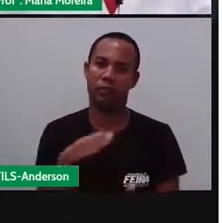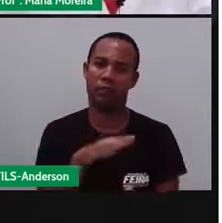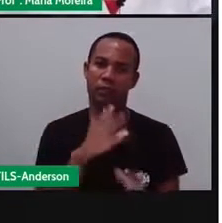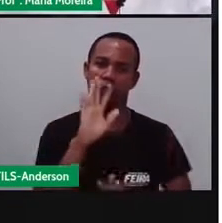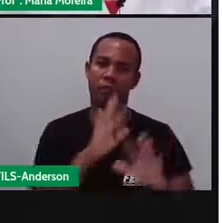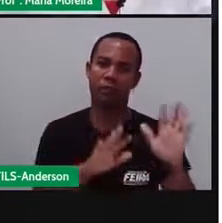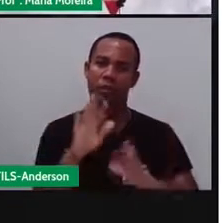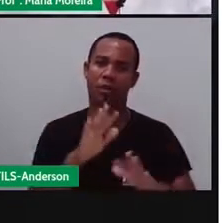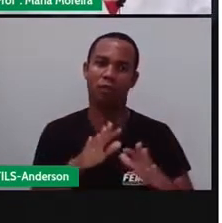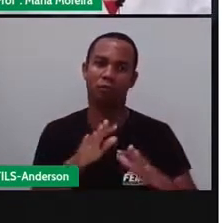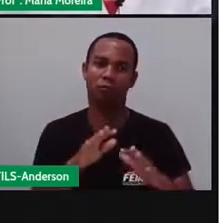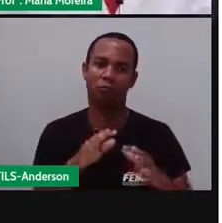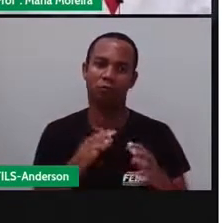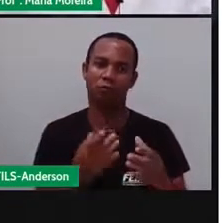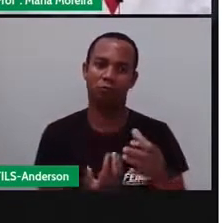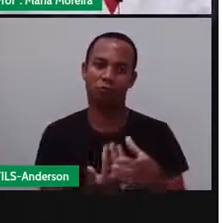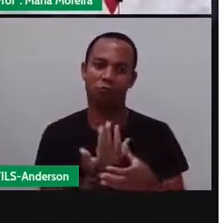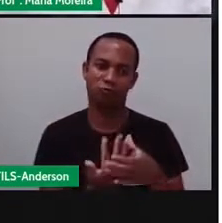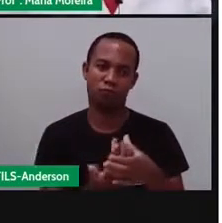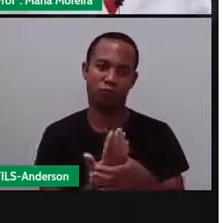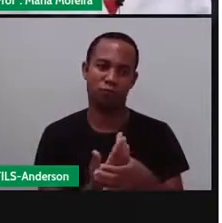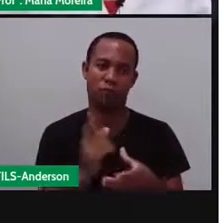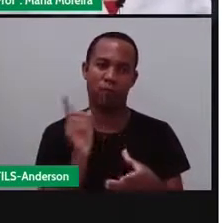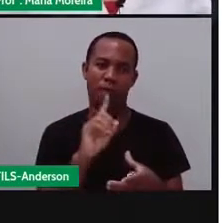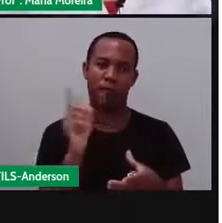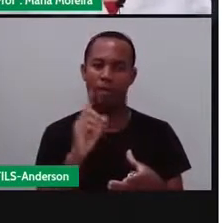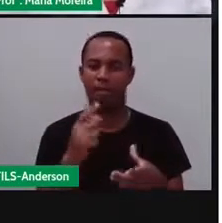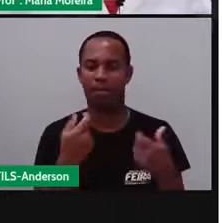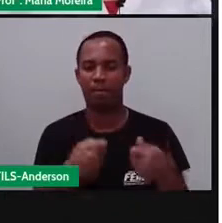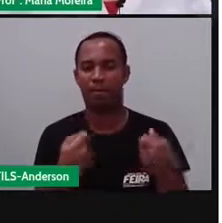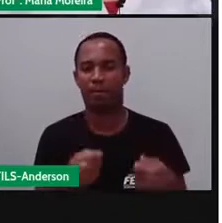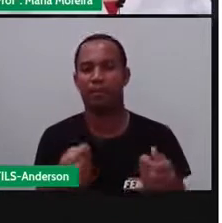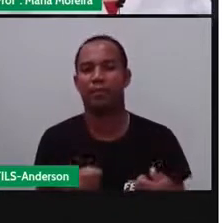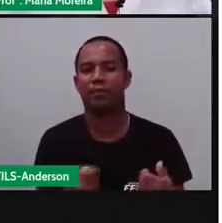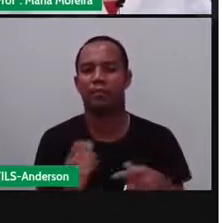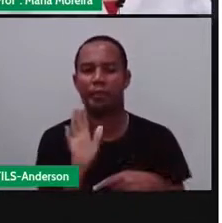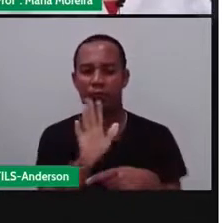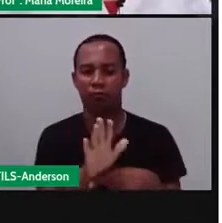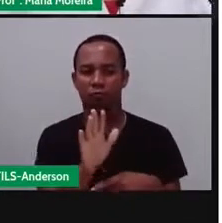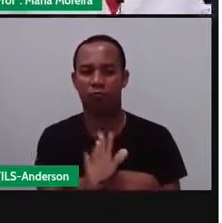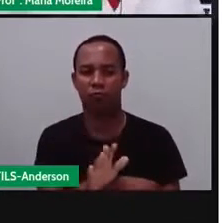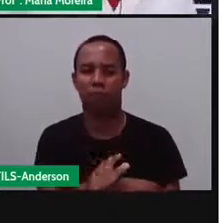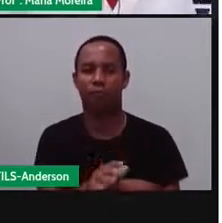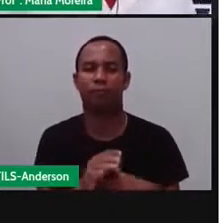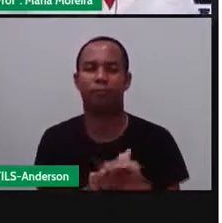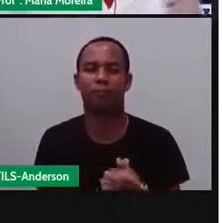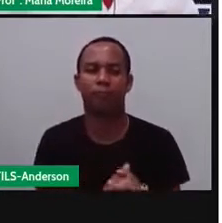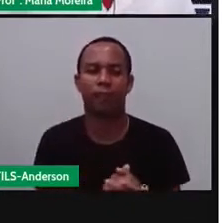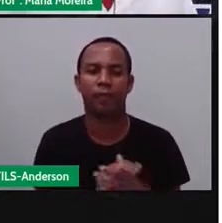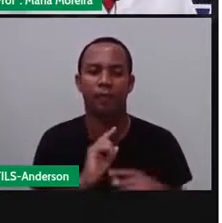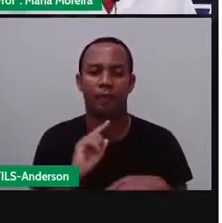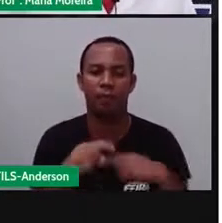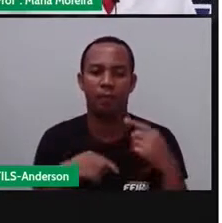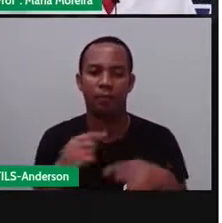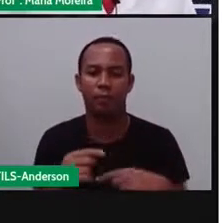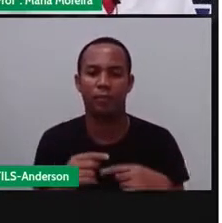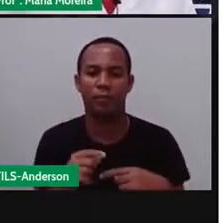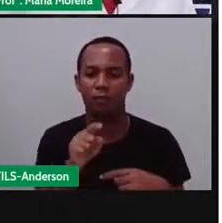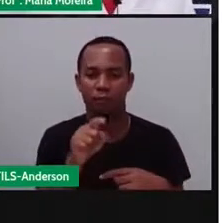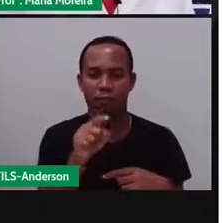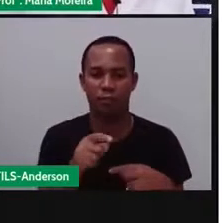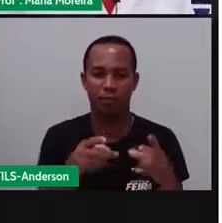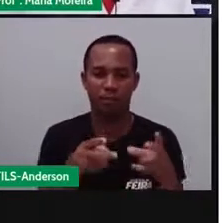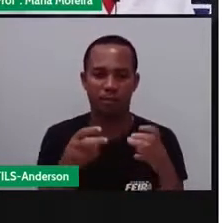utilizar o forno sozinha, o fogão sozinha? Não. Você vai precisar da ajuda de um adulto. Tá? Aí depois que você verificar que ele